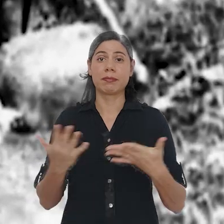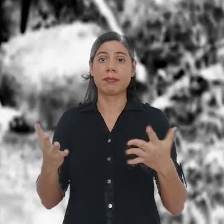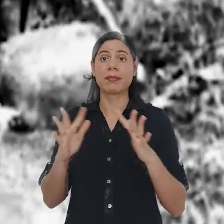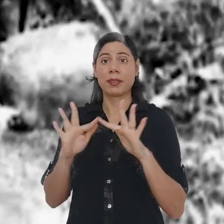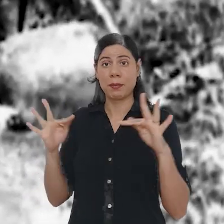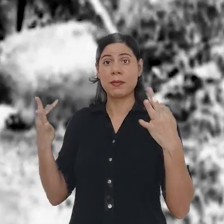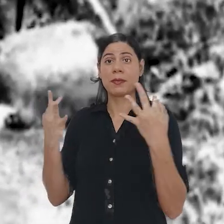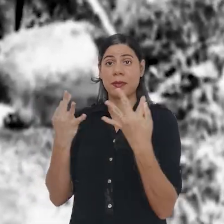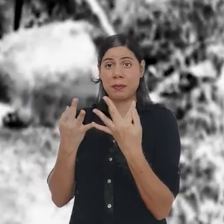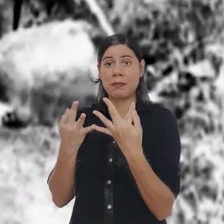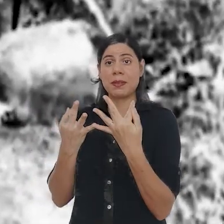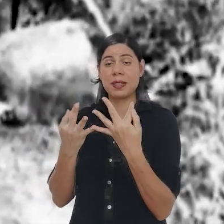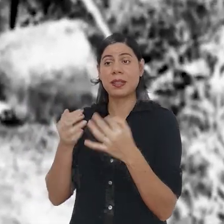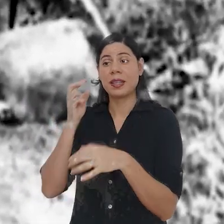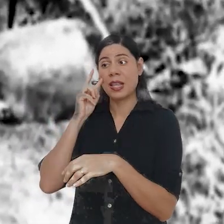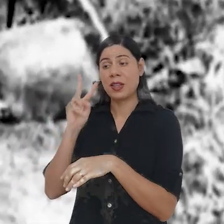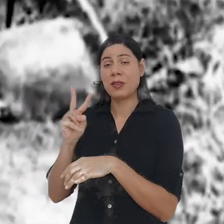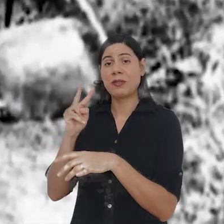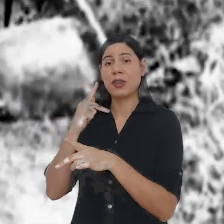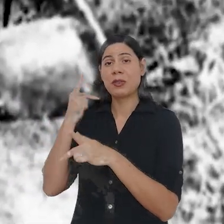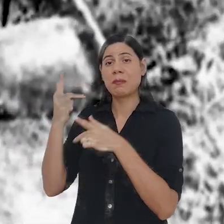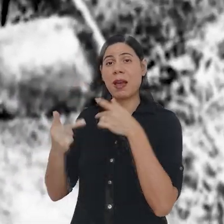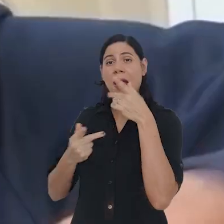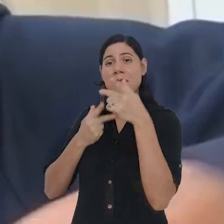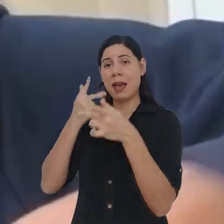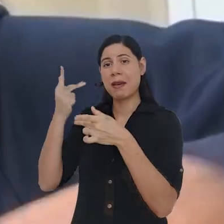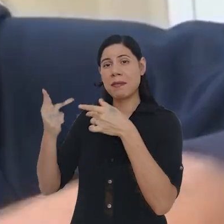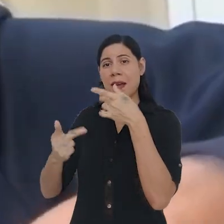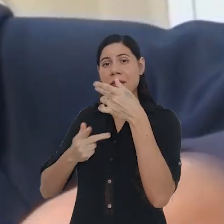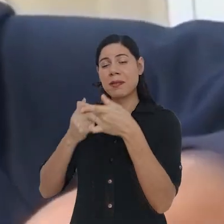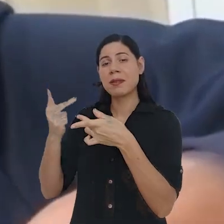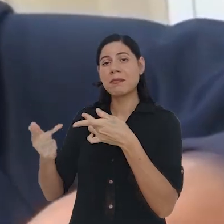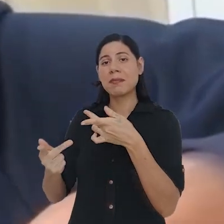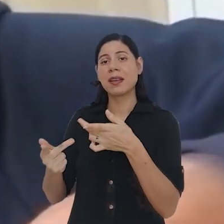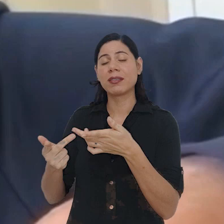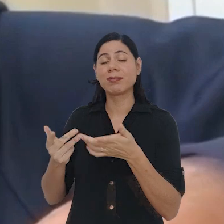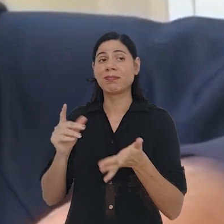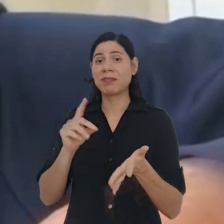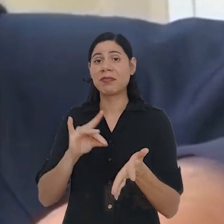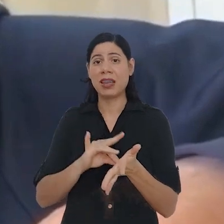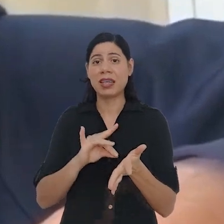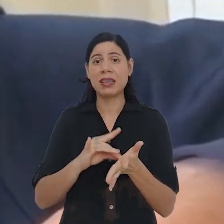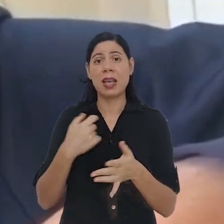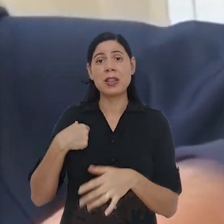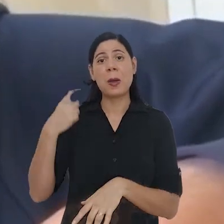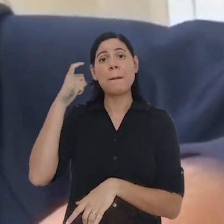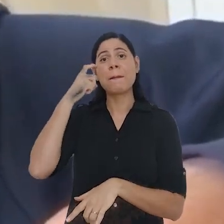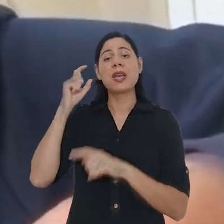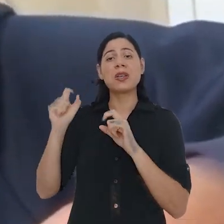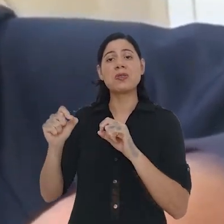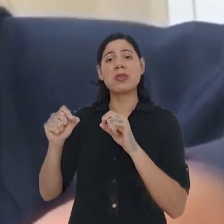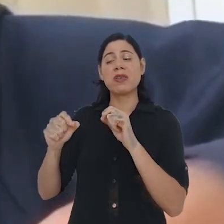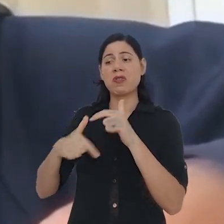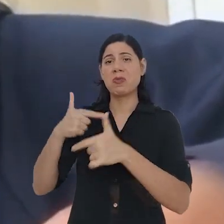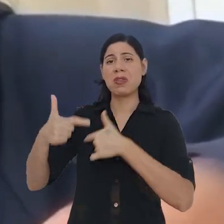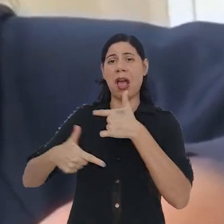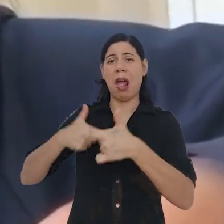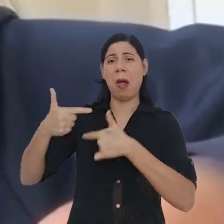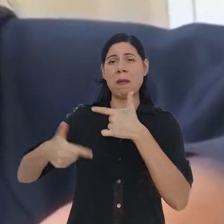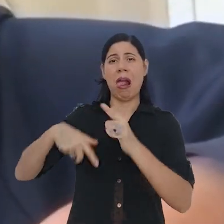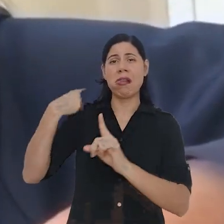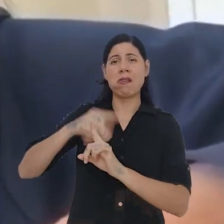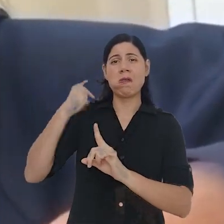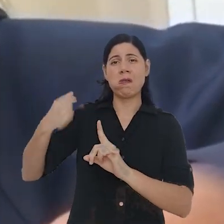Como família e tendo ouvido todas as histórias dele, eu vou te falar que eu acho que, na verdade, eles foram